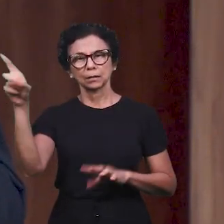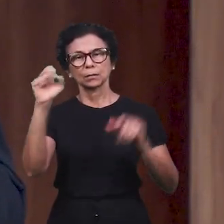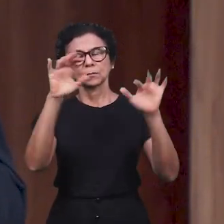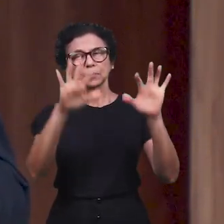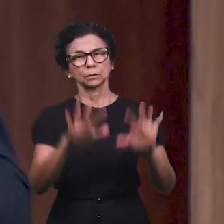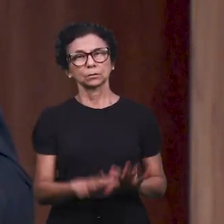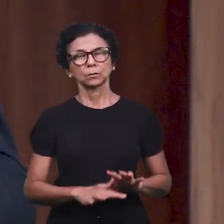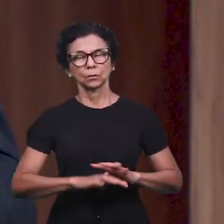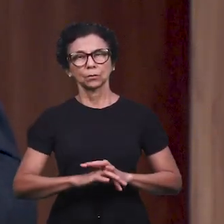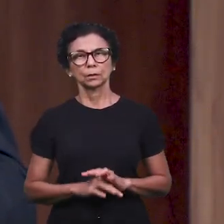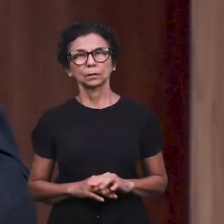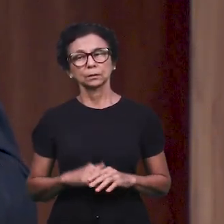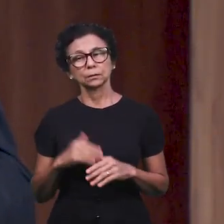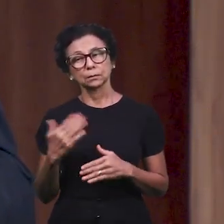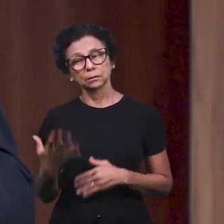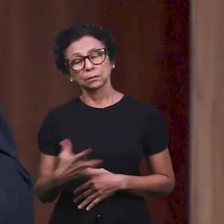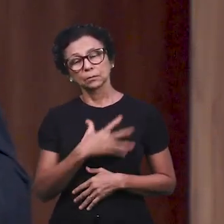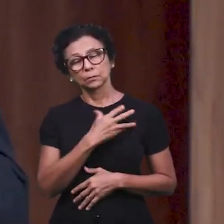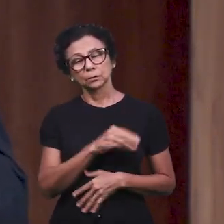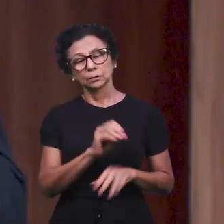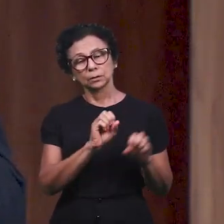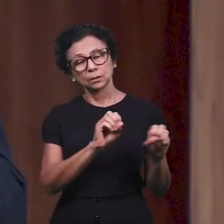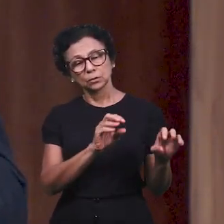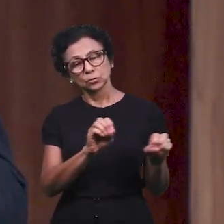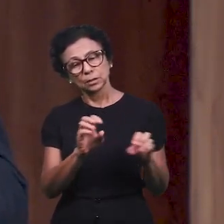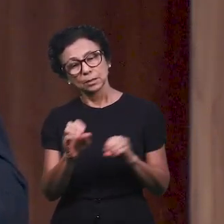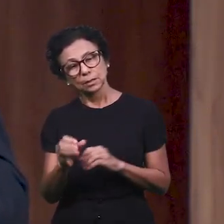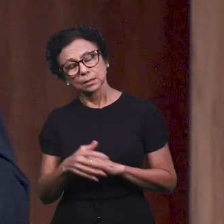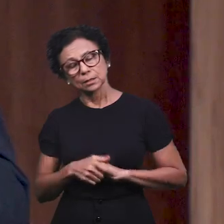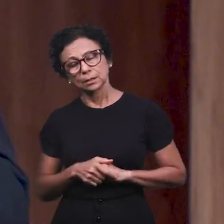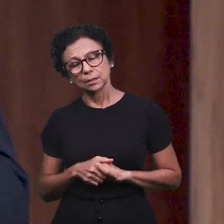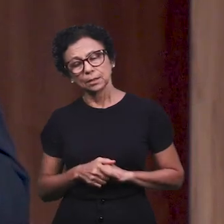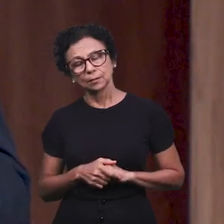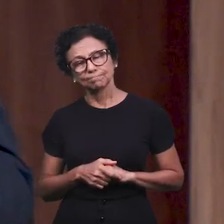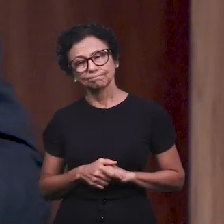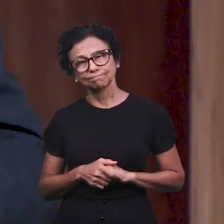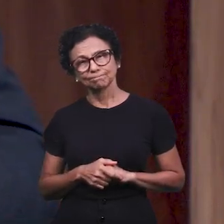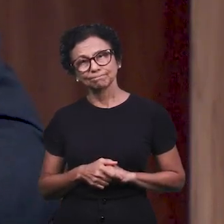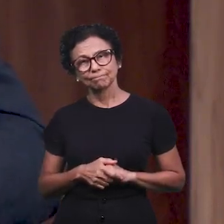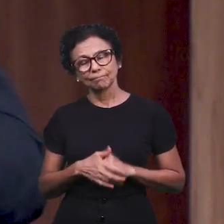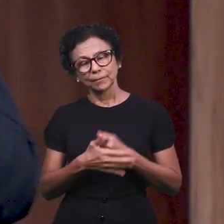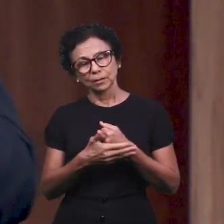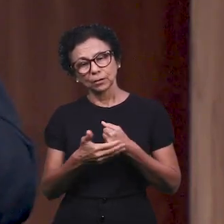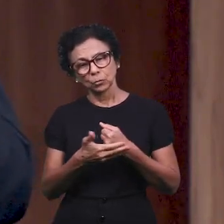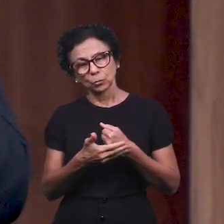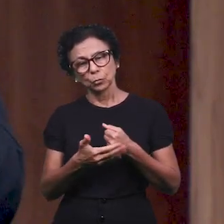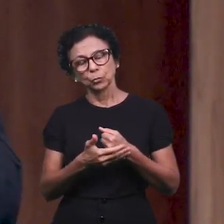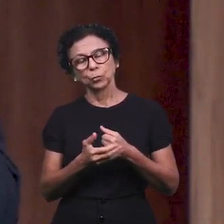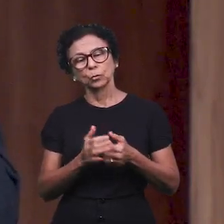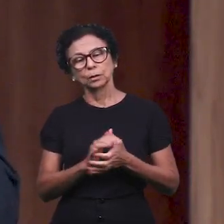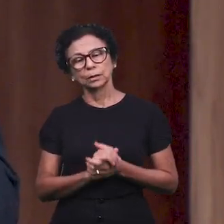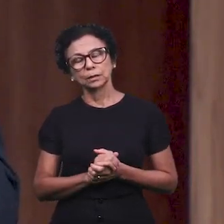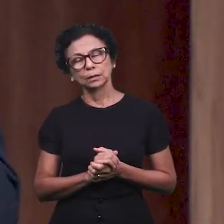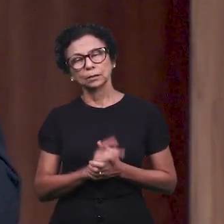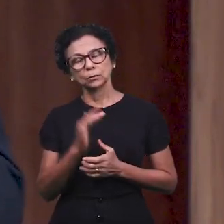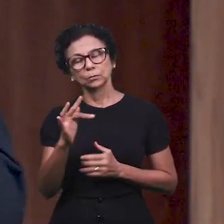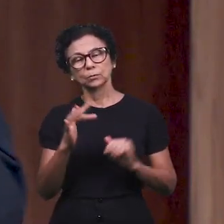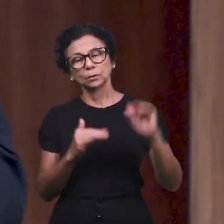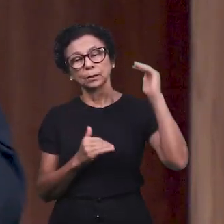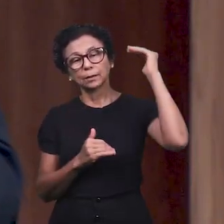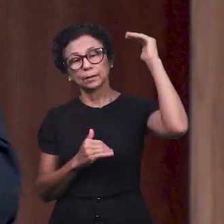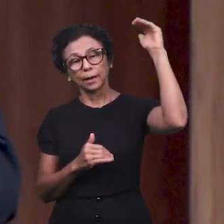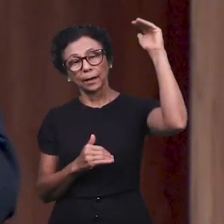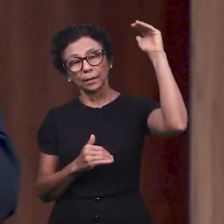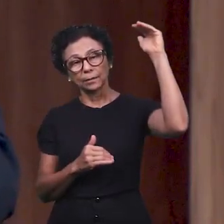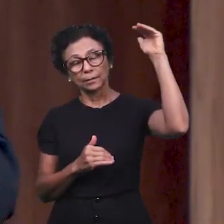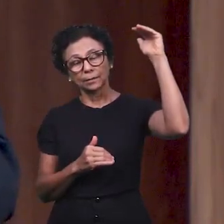são sementes que a gente planta, que a gente educa, que a gente aduba, e que um dia cresce e viram árvores, e que